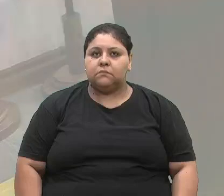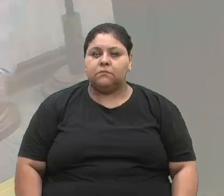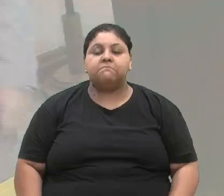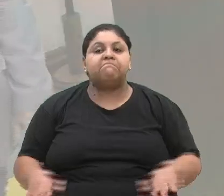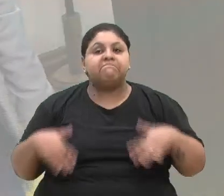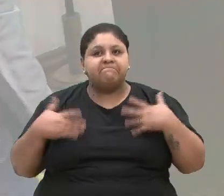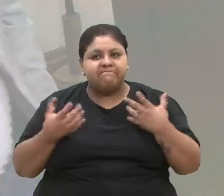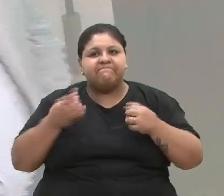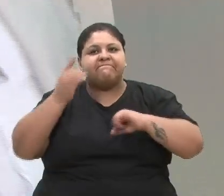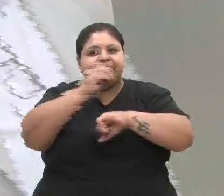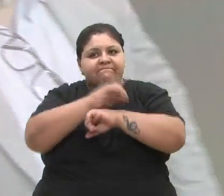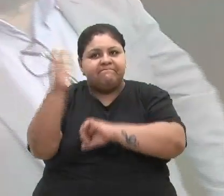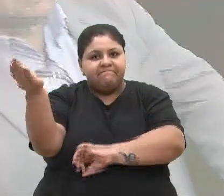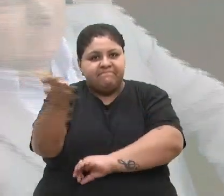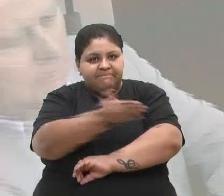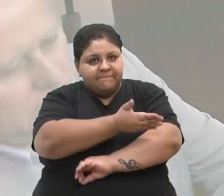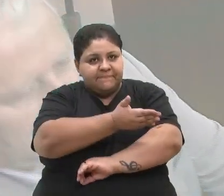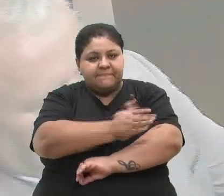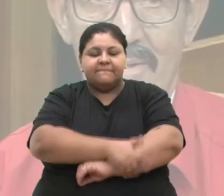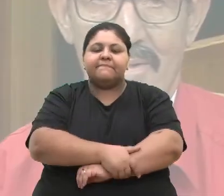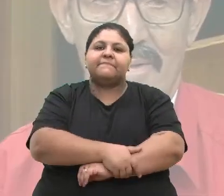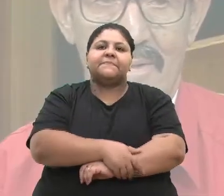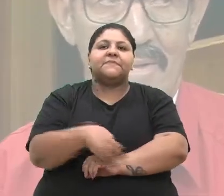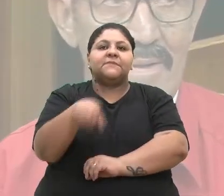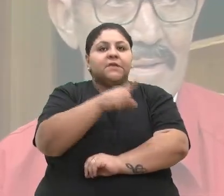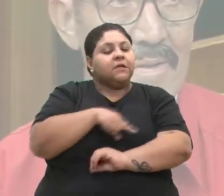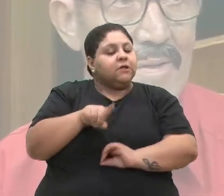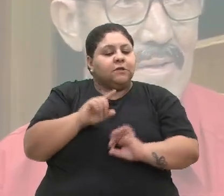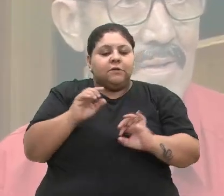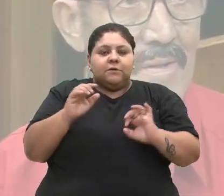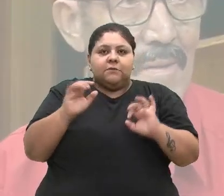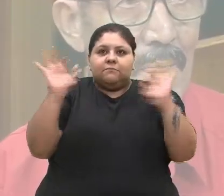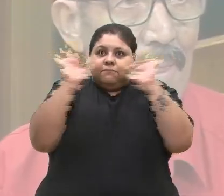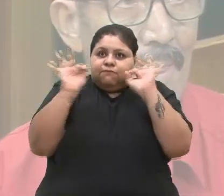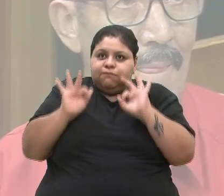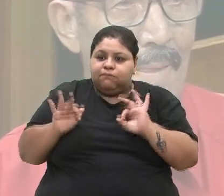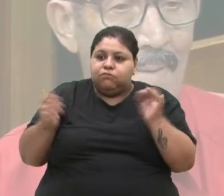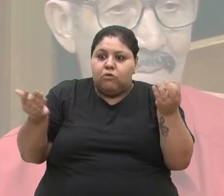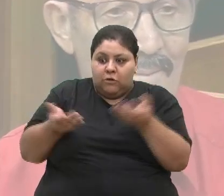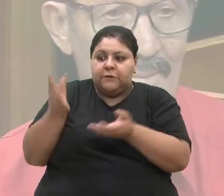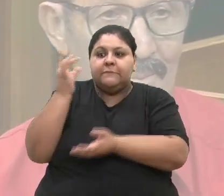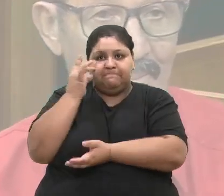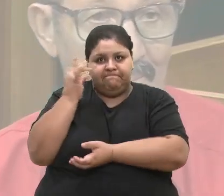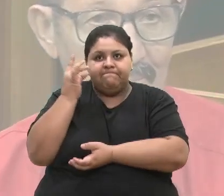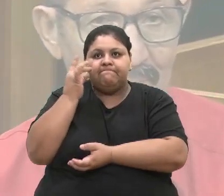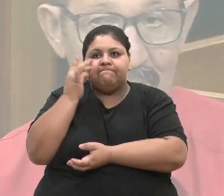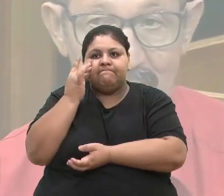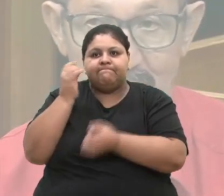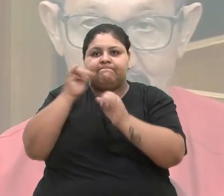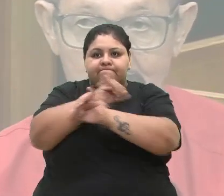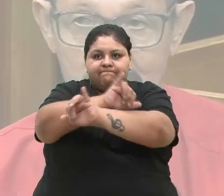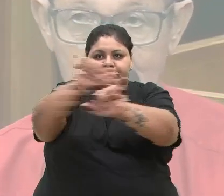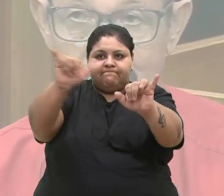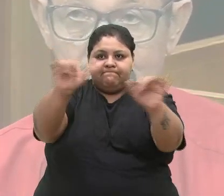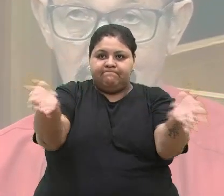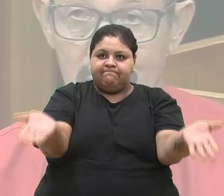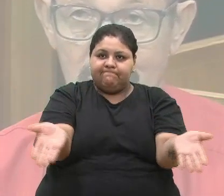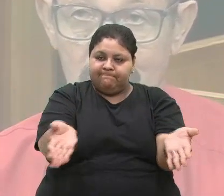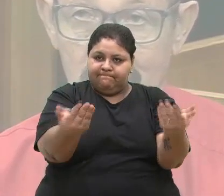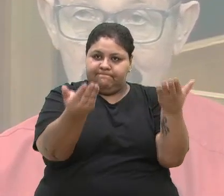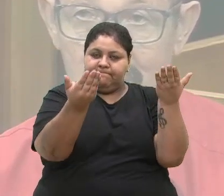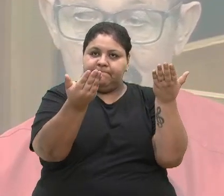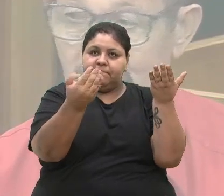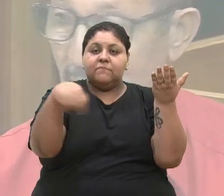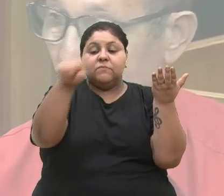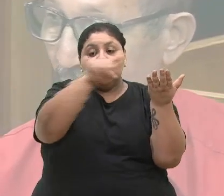Então, bom dia a todos. Para nós é uma alegria muito grande estar aqui, né? Divulgando a nossa festa.